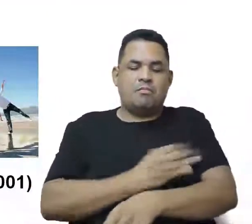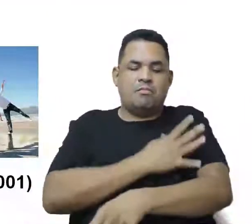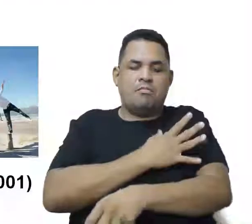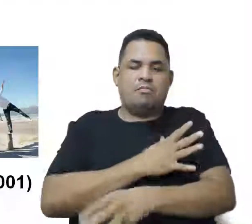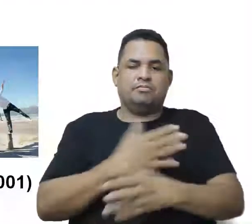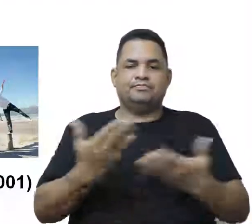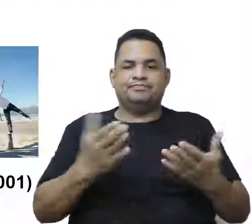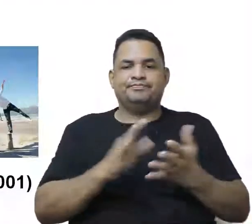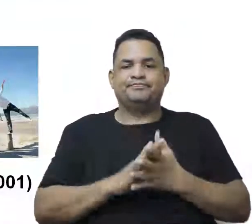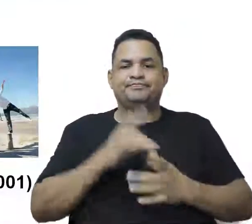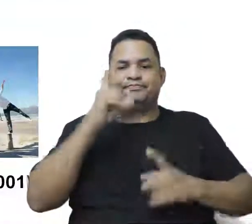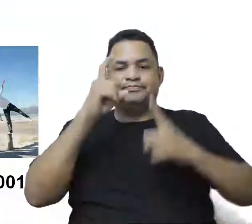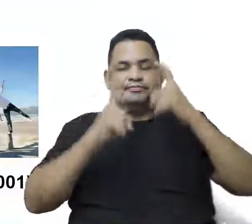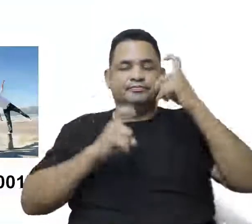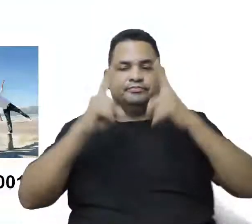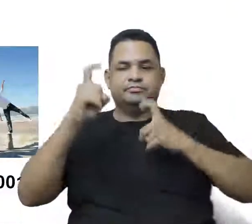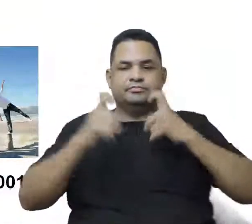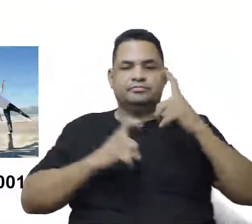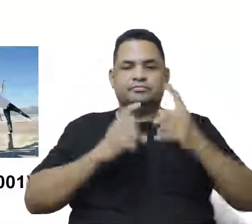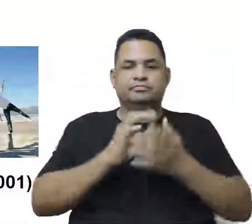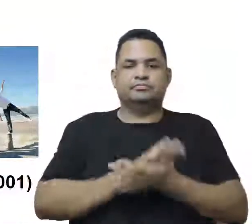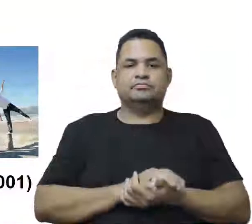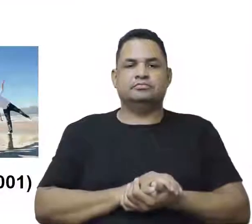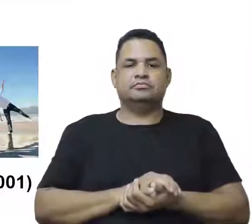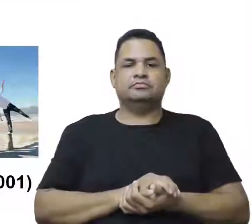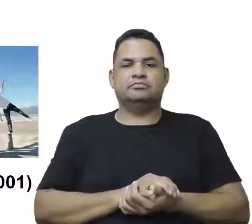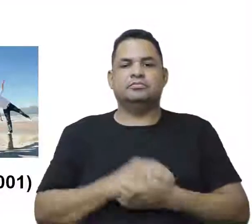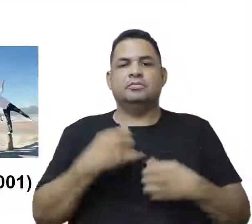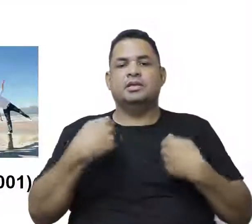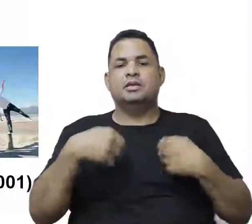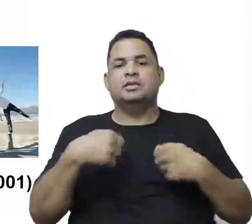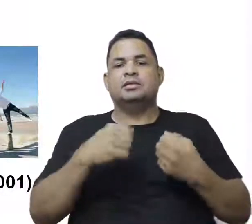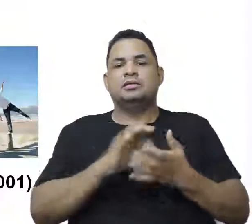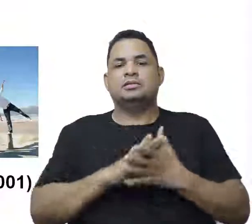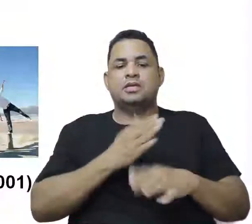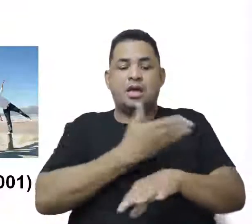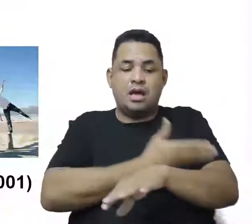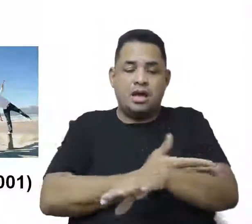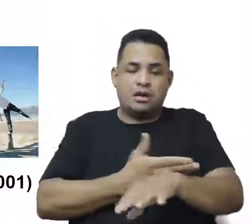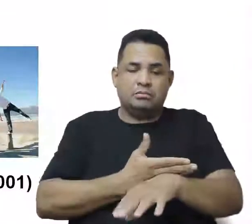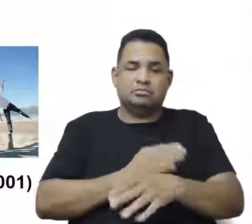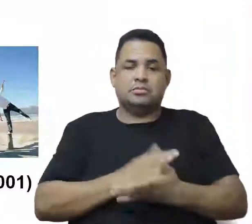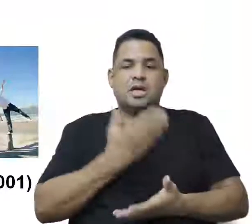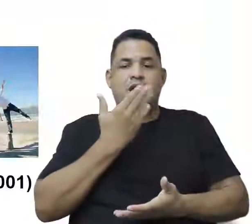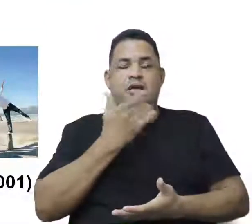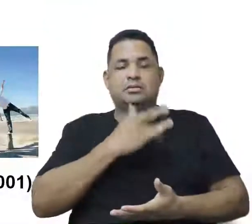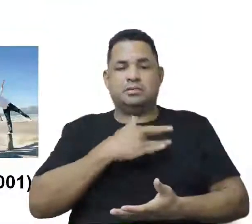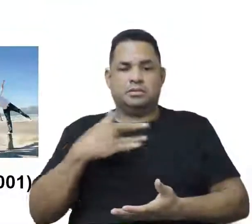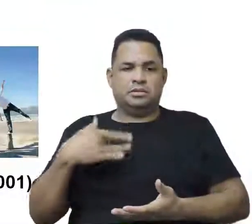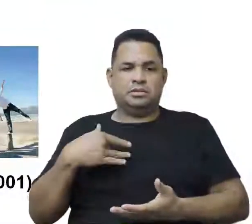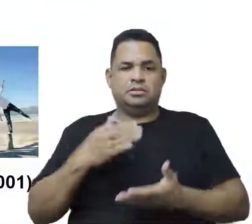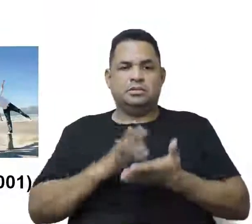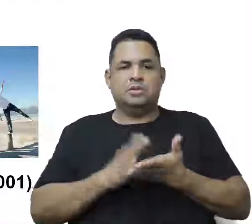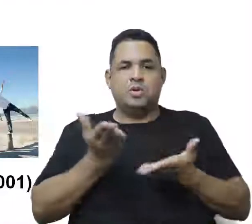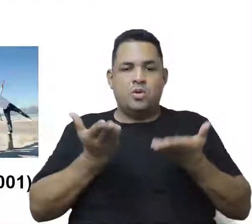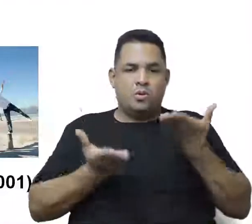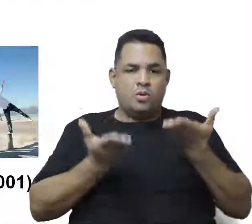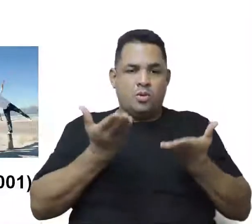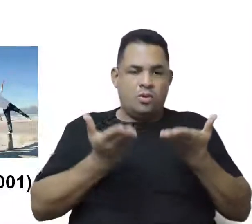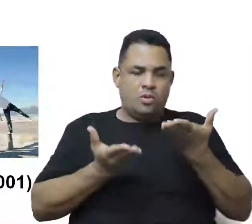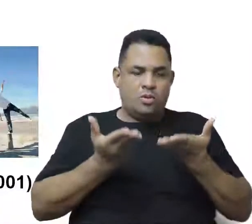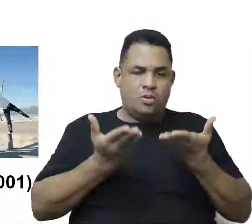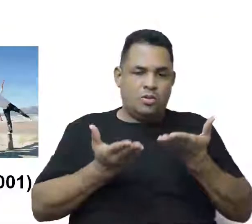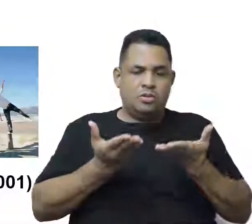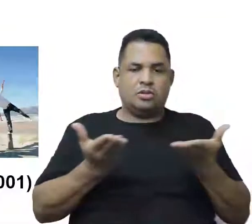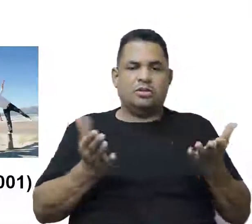emoções, essas expressões. É legal ter hábitos alimentares saudáveis. O equilíbrio que a gente já falou